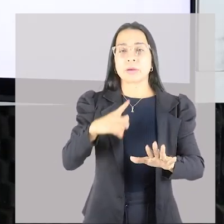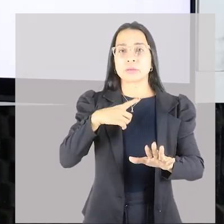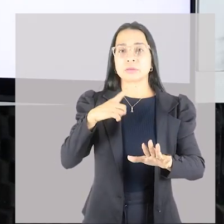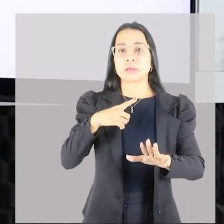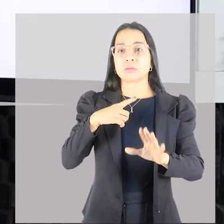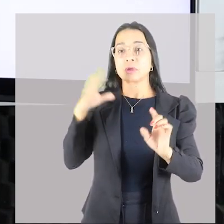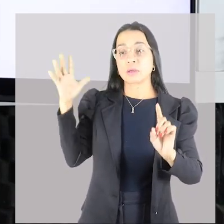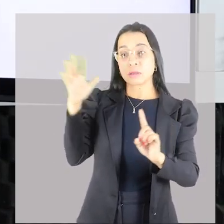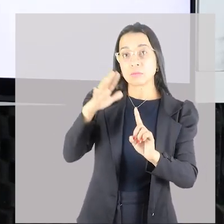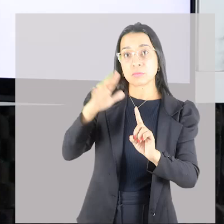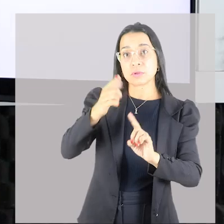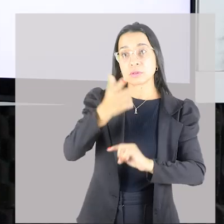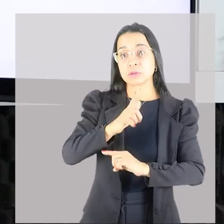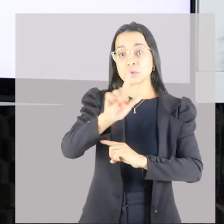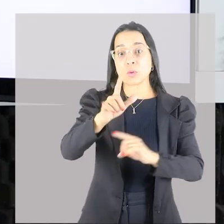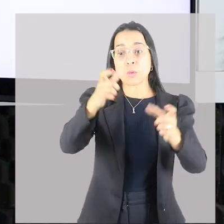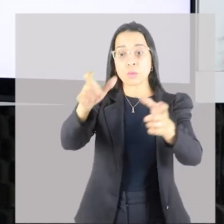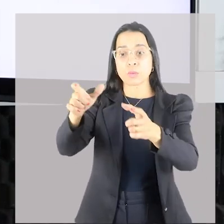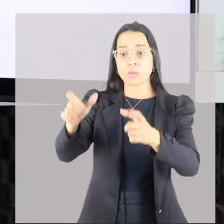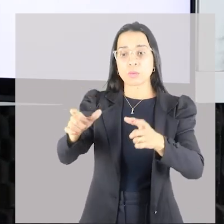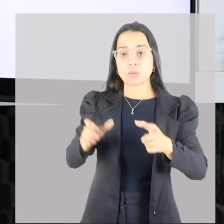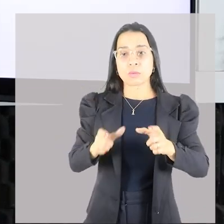também em outras áreas de atuação.